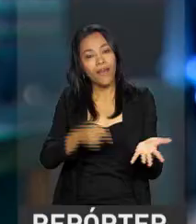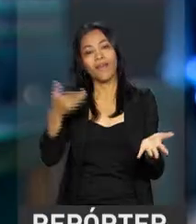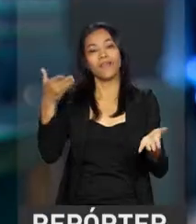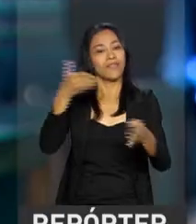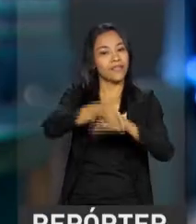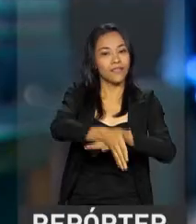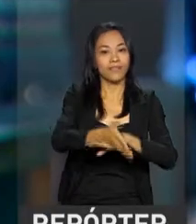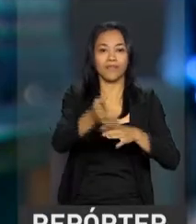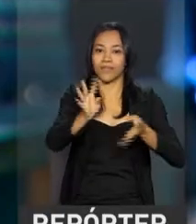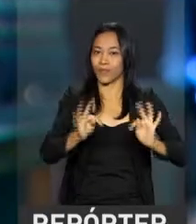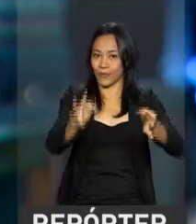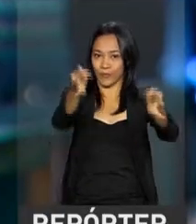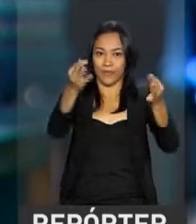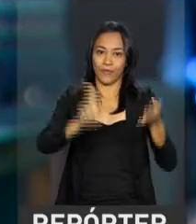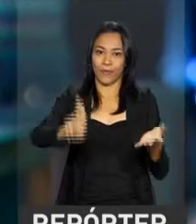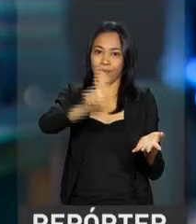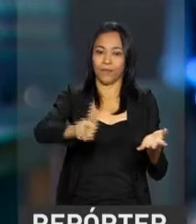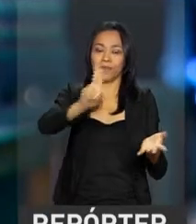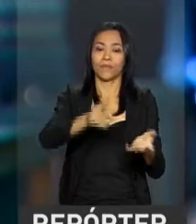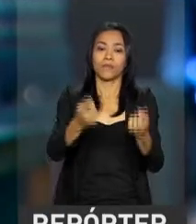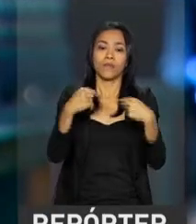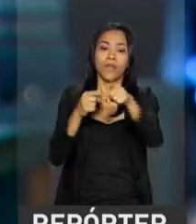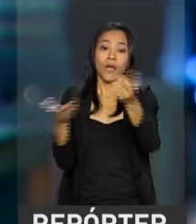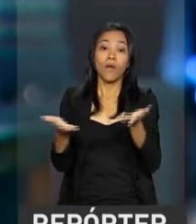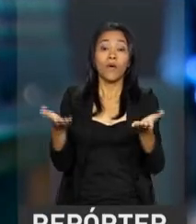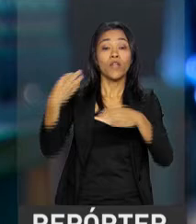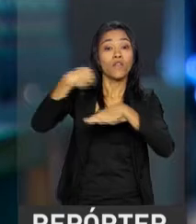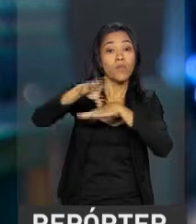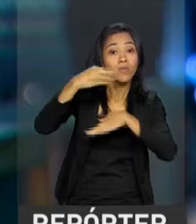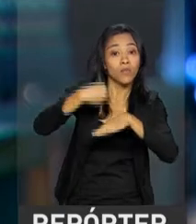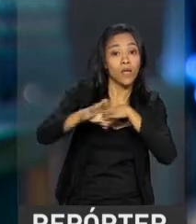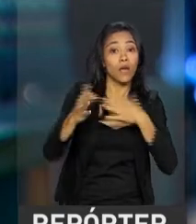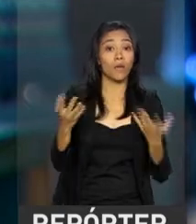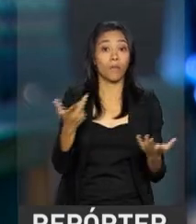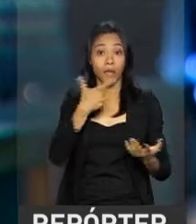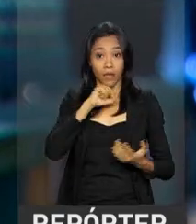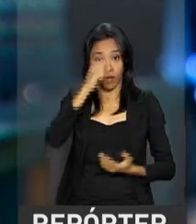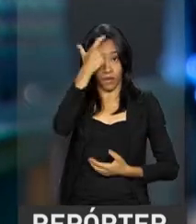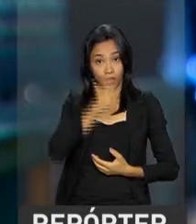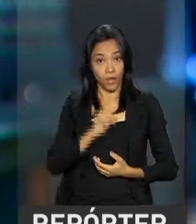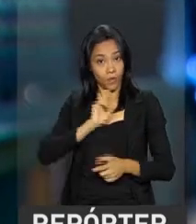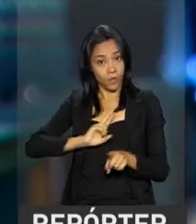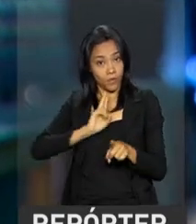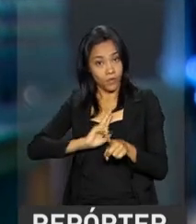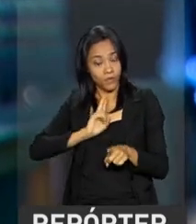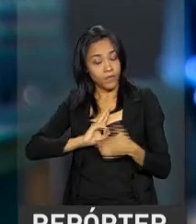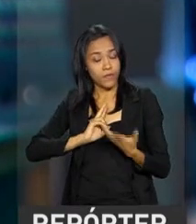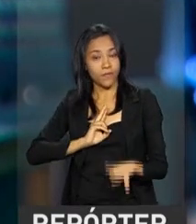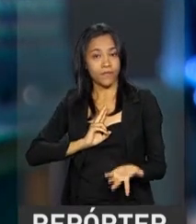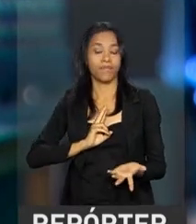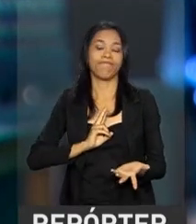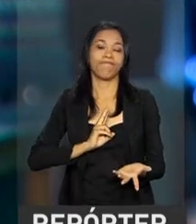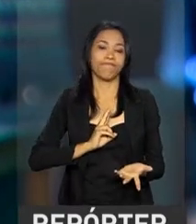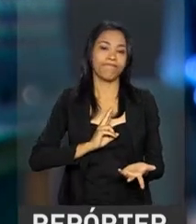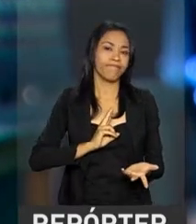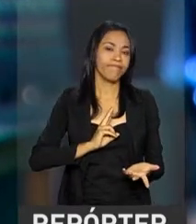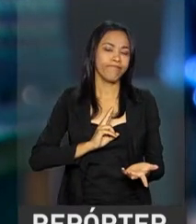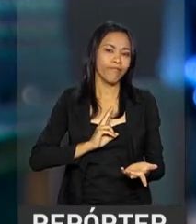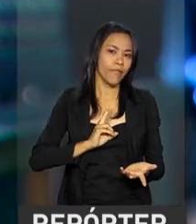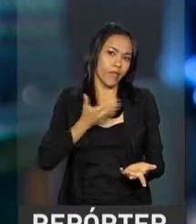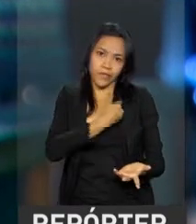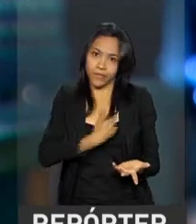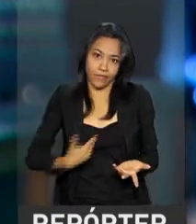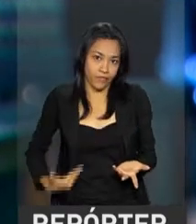história vai facilitar o acesso à informação por parte do usuário seja se o usuário é o agente